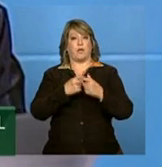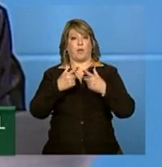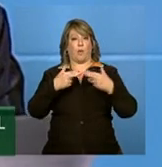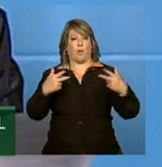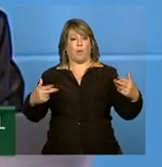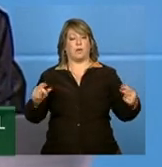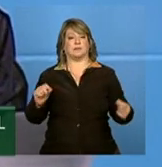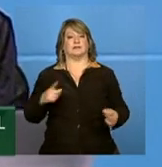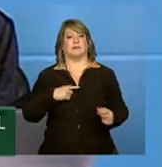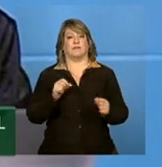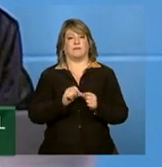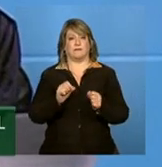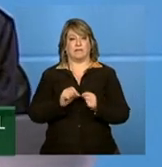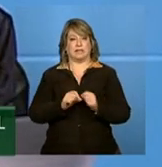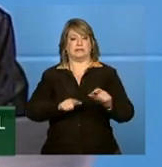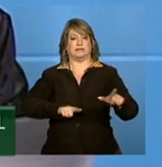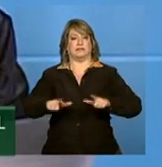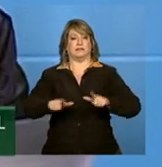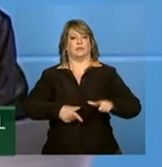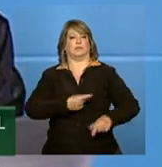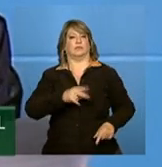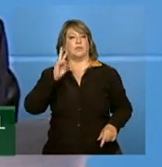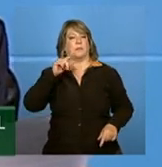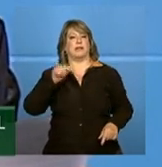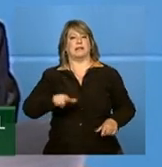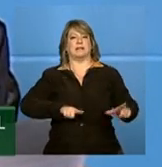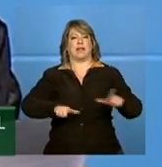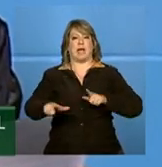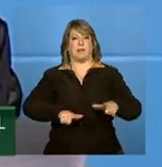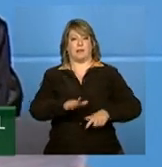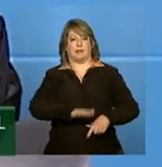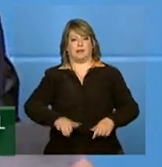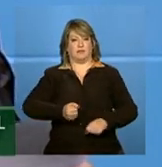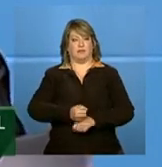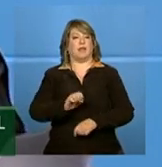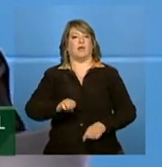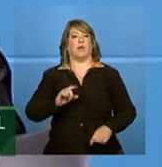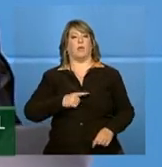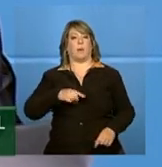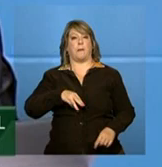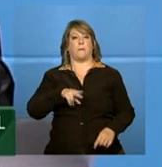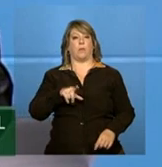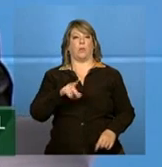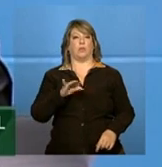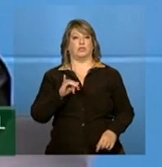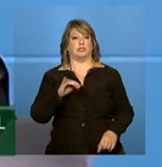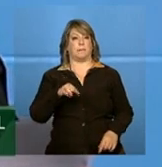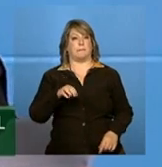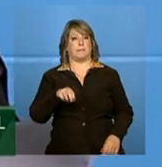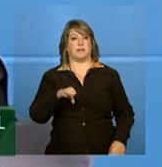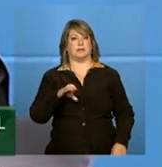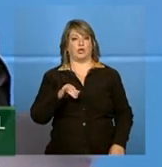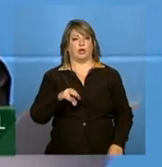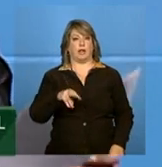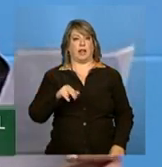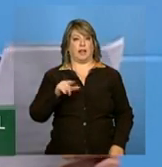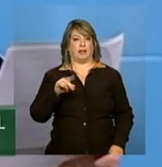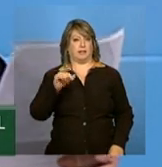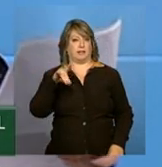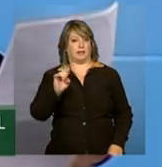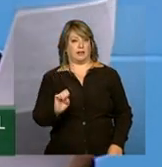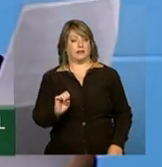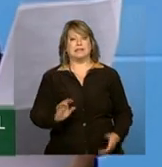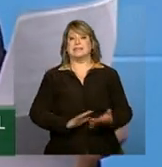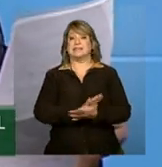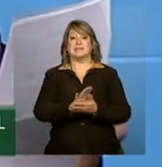ação sustentável de combate ao trabalho infantil é a multidimensionalidade. Temos que afirmar que, sem uma abordagem